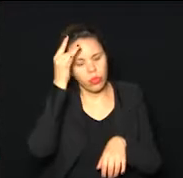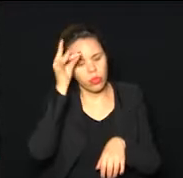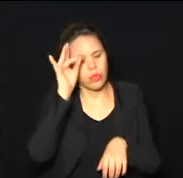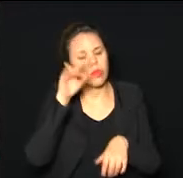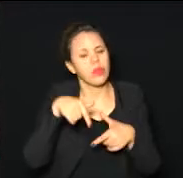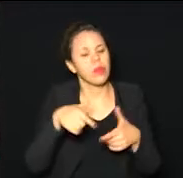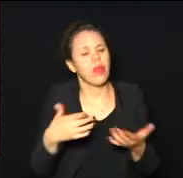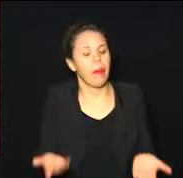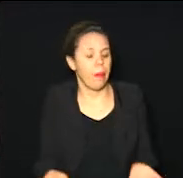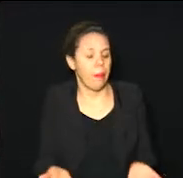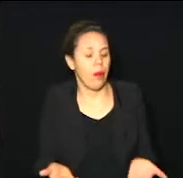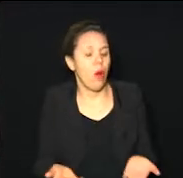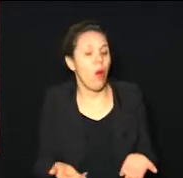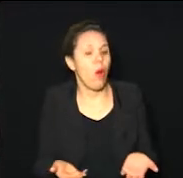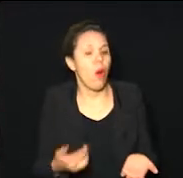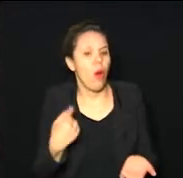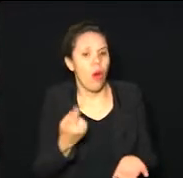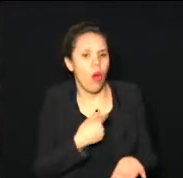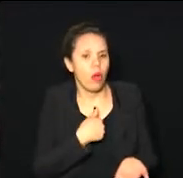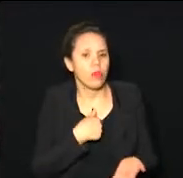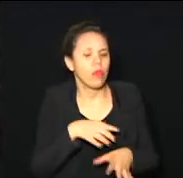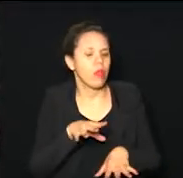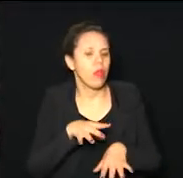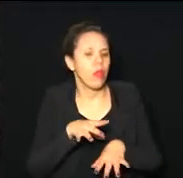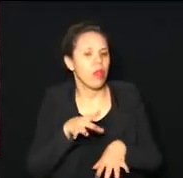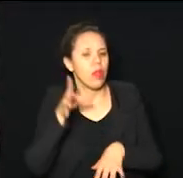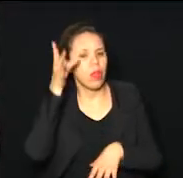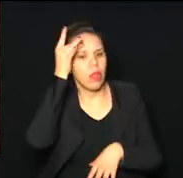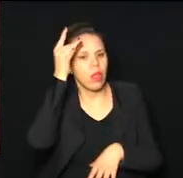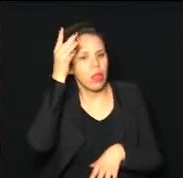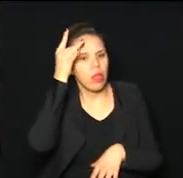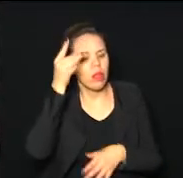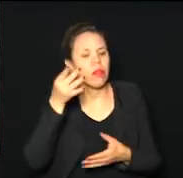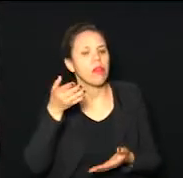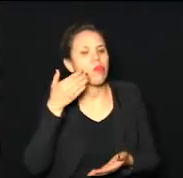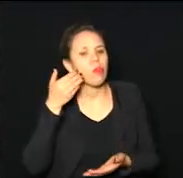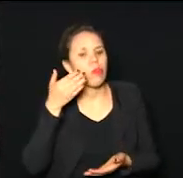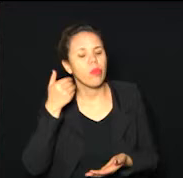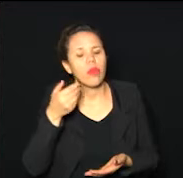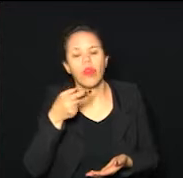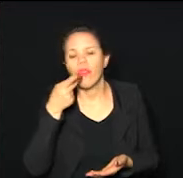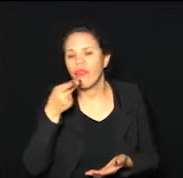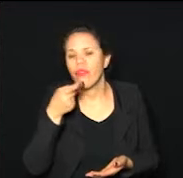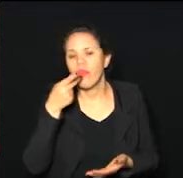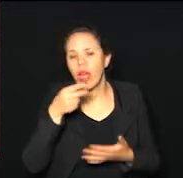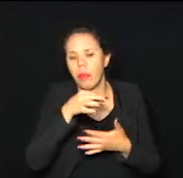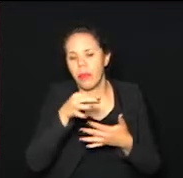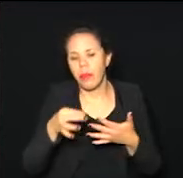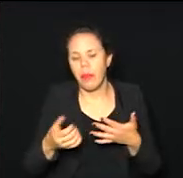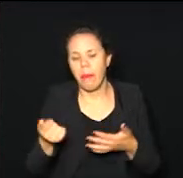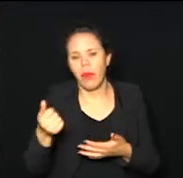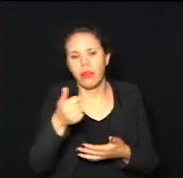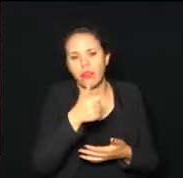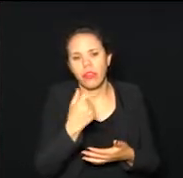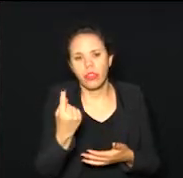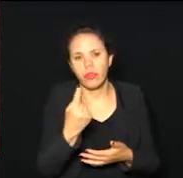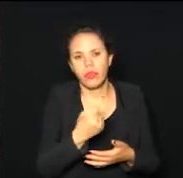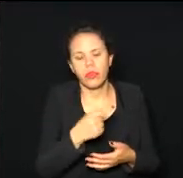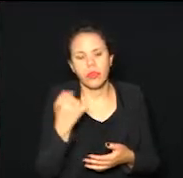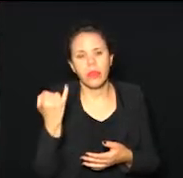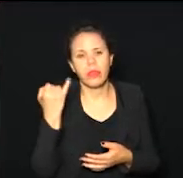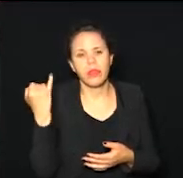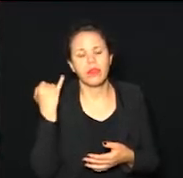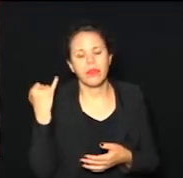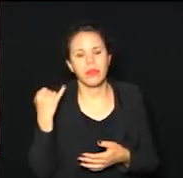De qualquer maneira, a gente pode extrair também um pouco das falas coisas importantes, né?